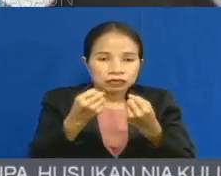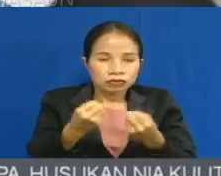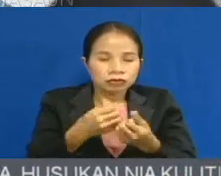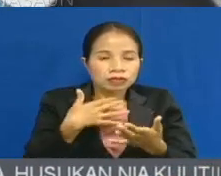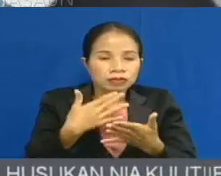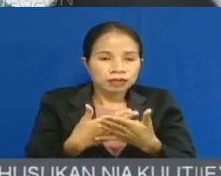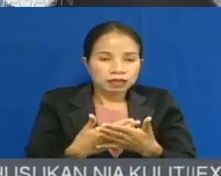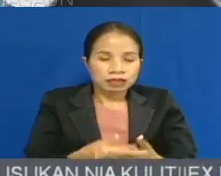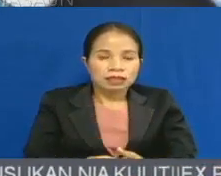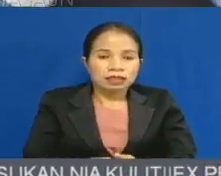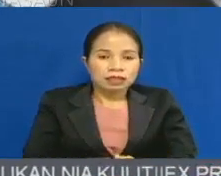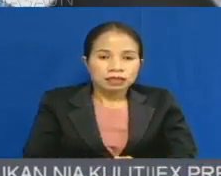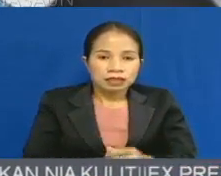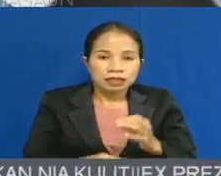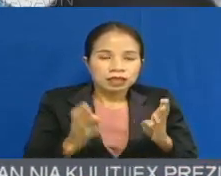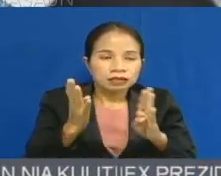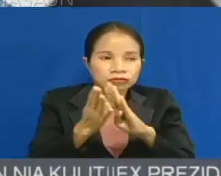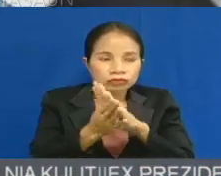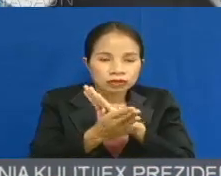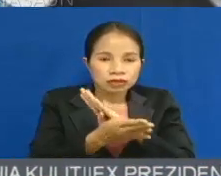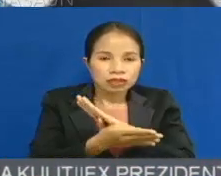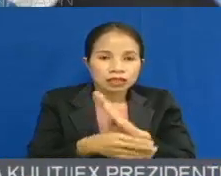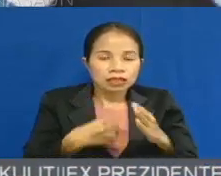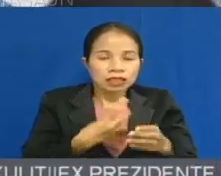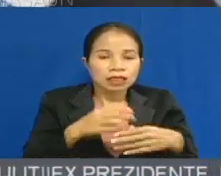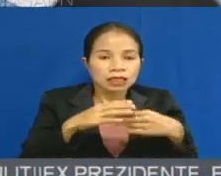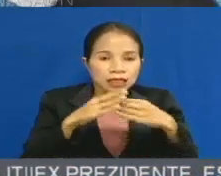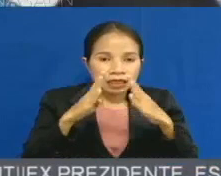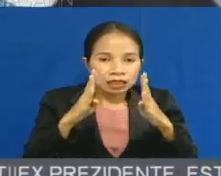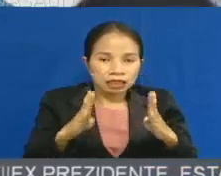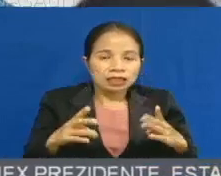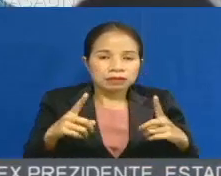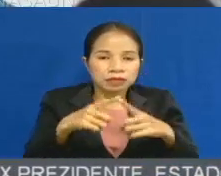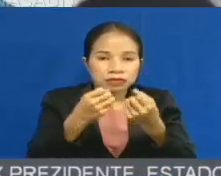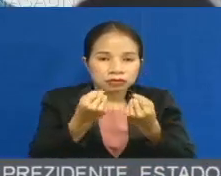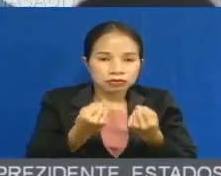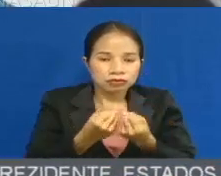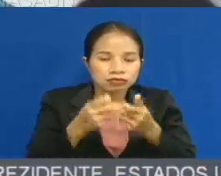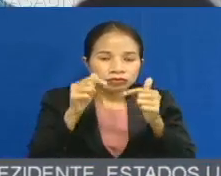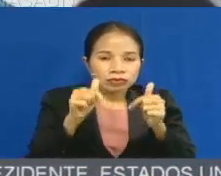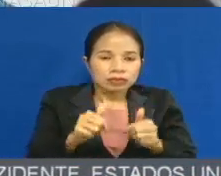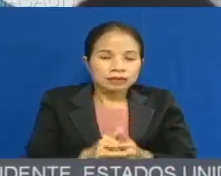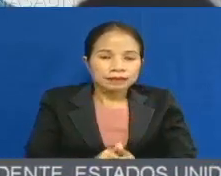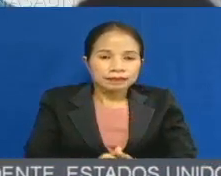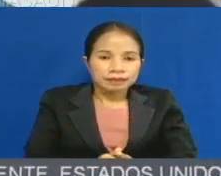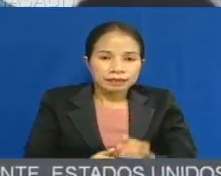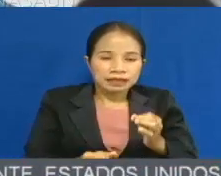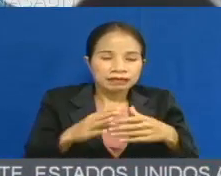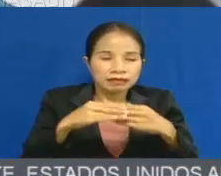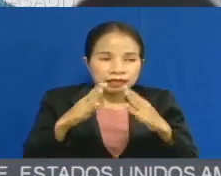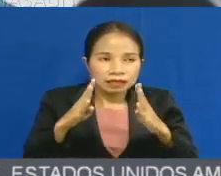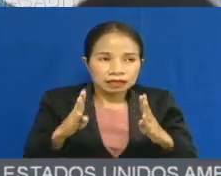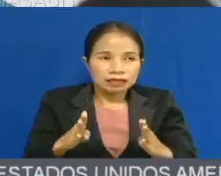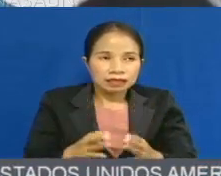comunitária minha, a tu sai e tem líder e vai me suprimir. Quando liderança